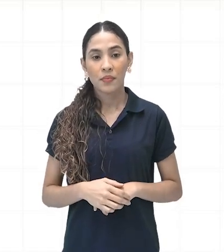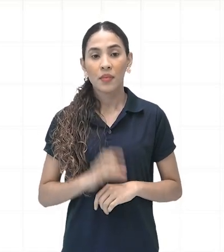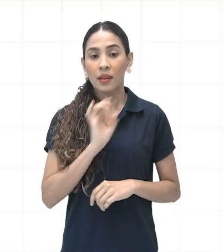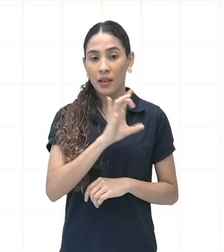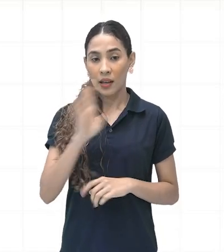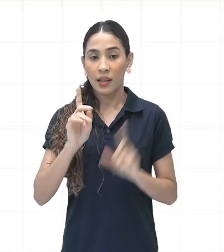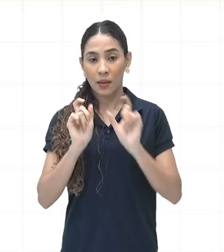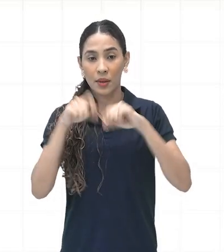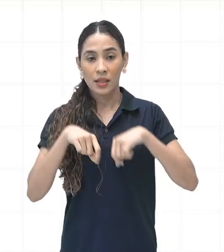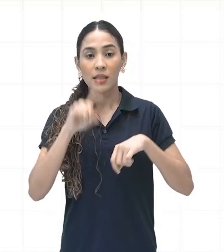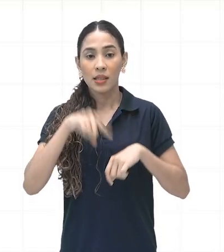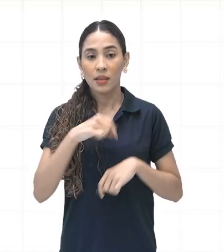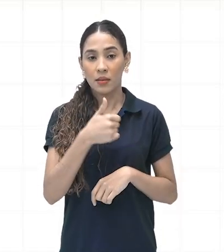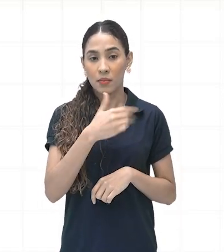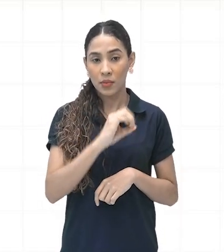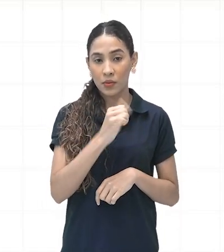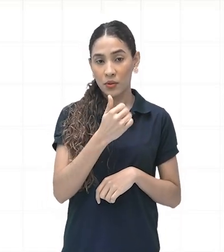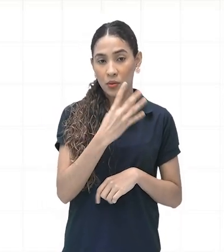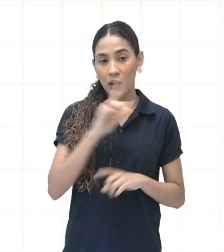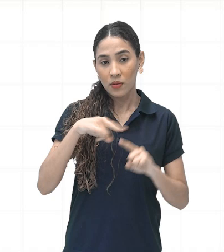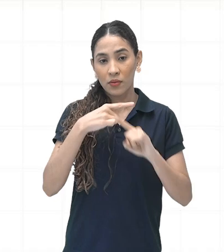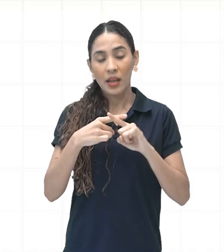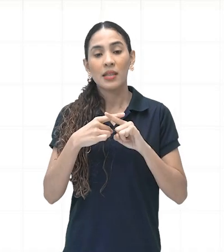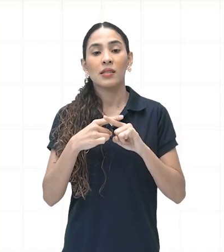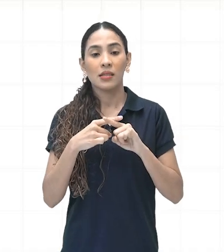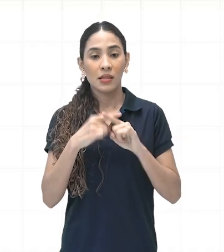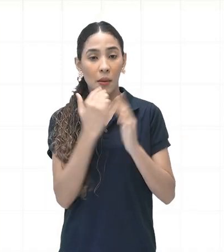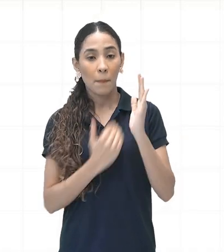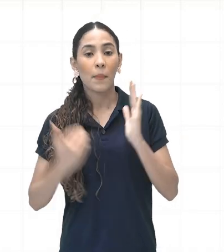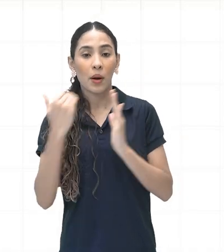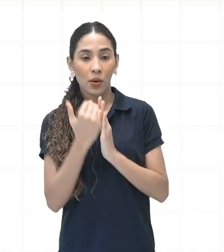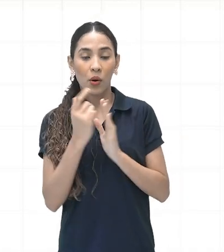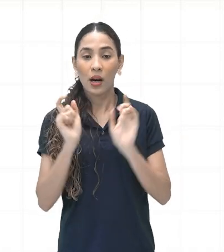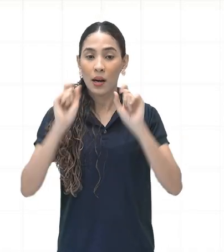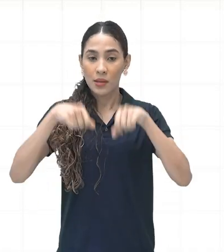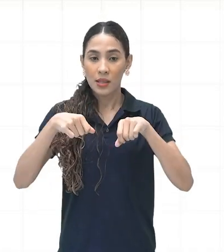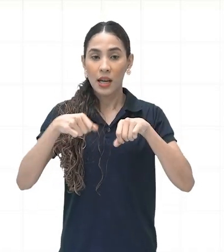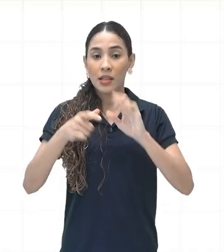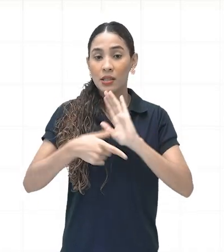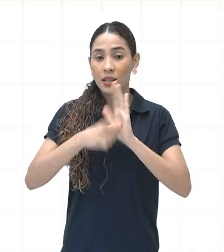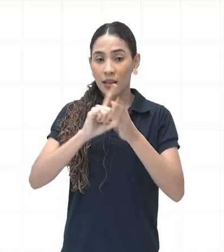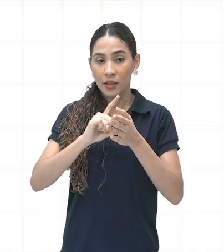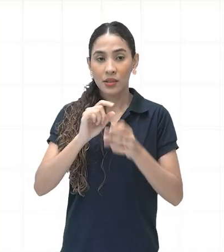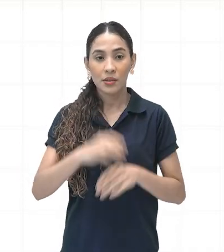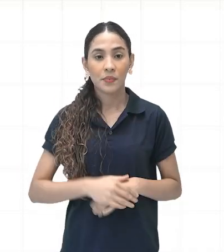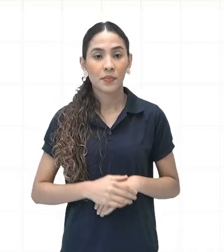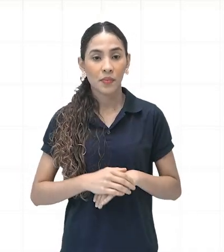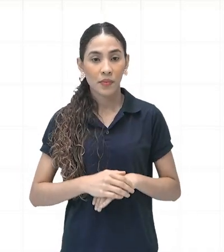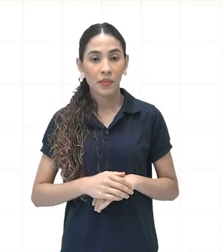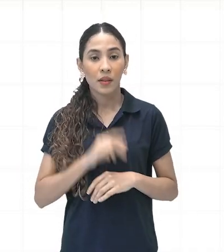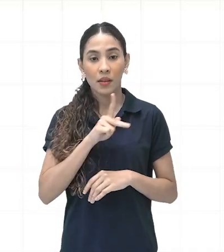cada capacidade é 1024 vezes maior que a sua capacidade anterior.